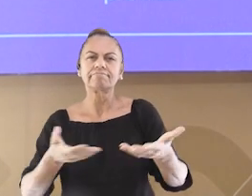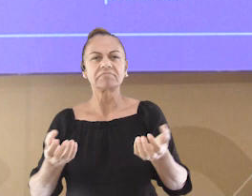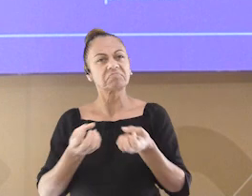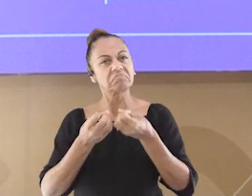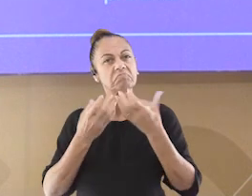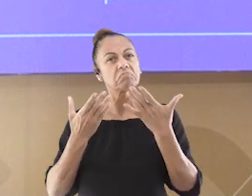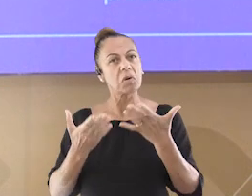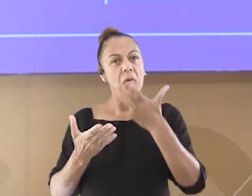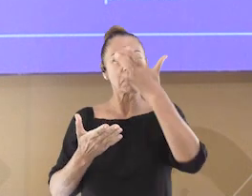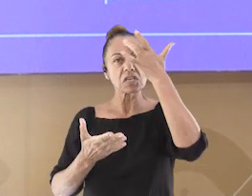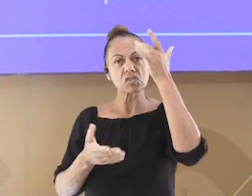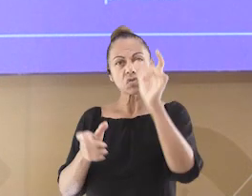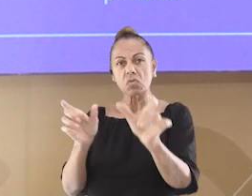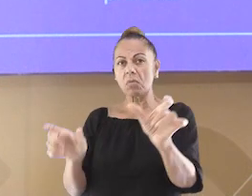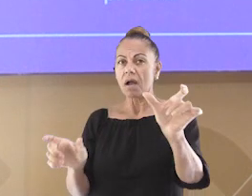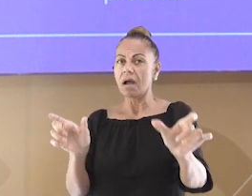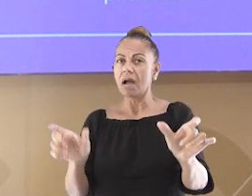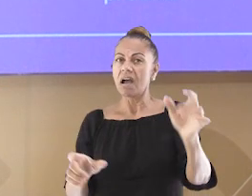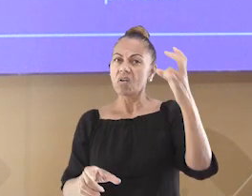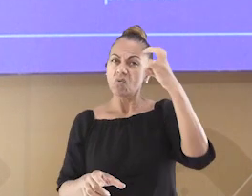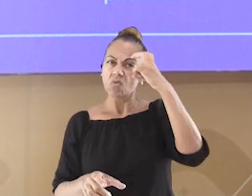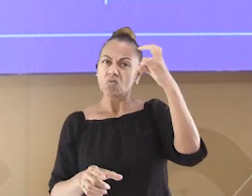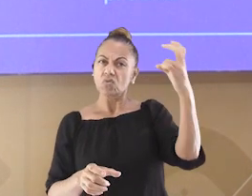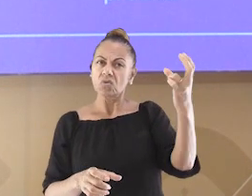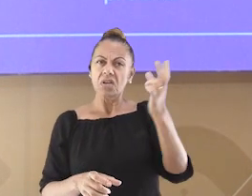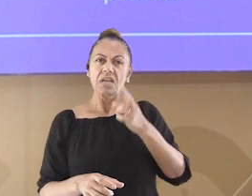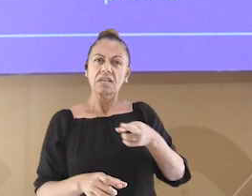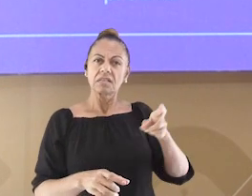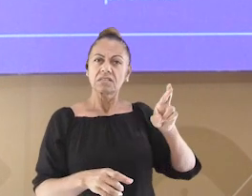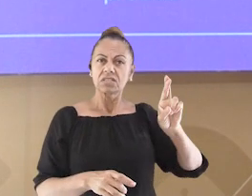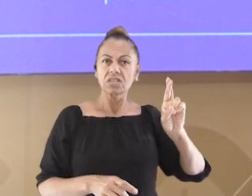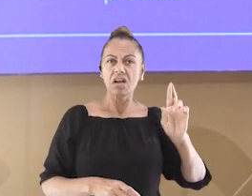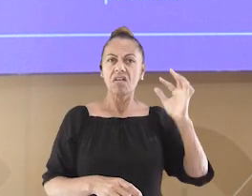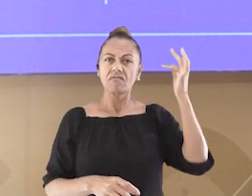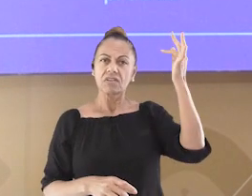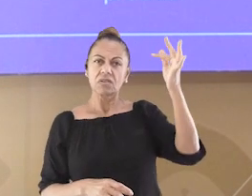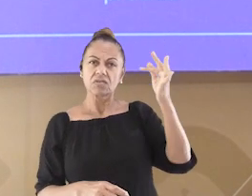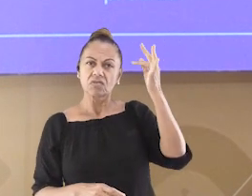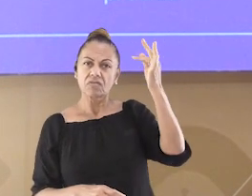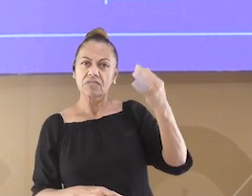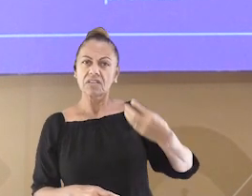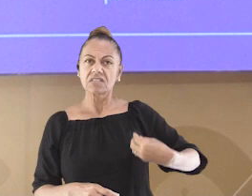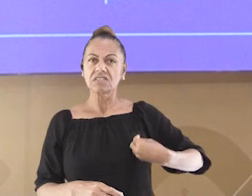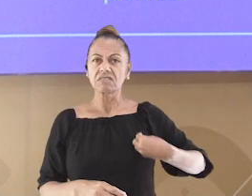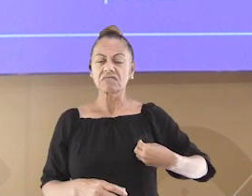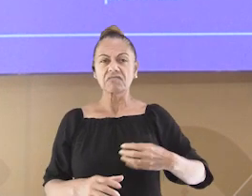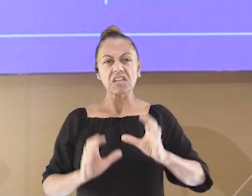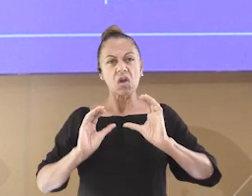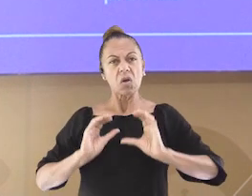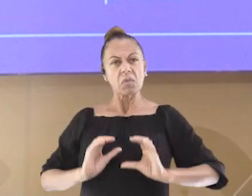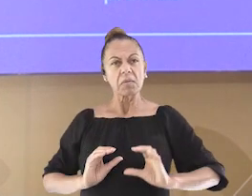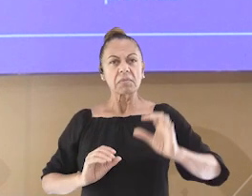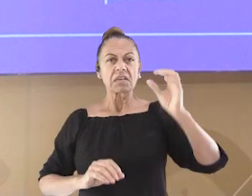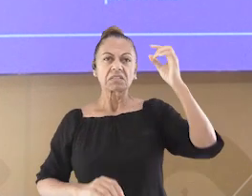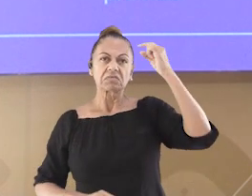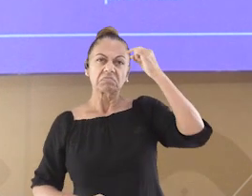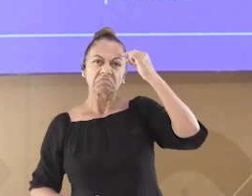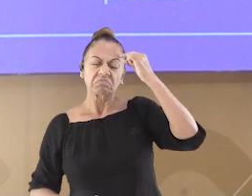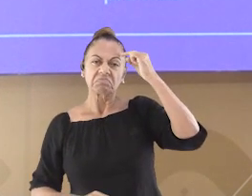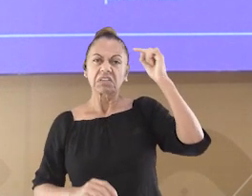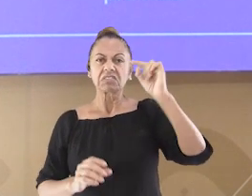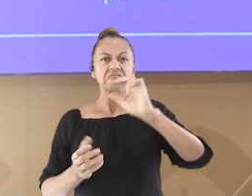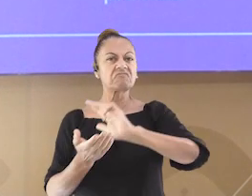das diferenças do outro nos permitem conviver de um modo harmonioso com pessoas de diferentes